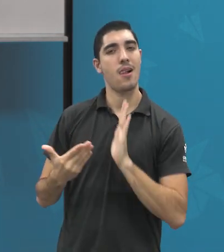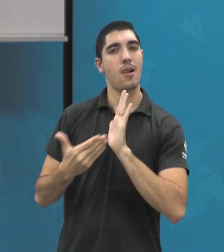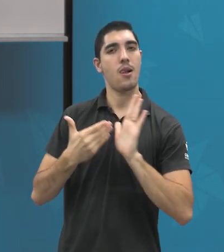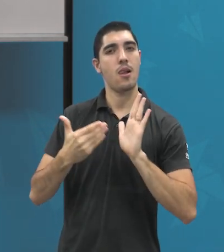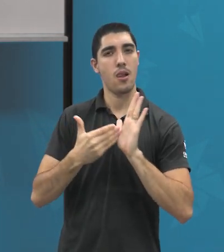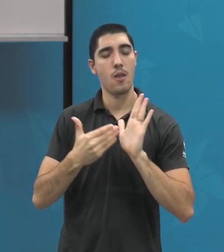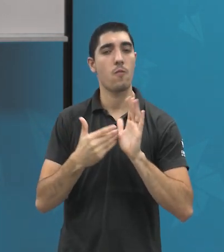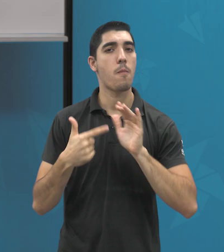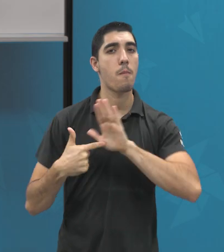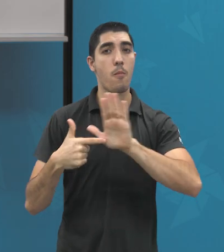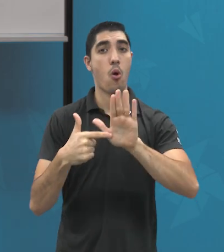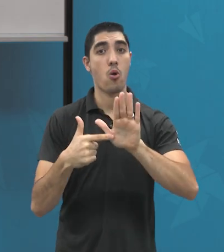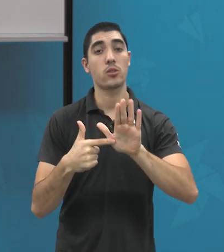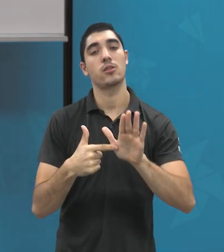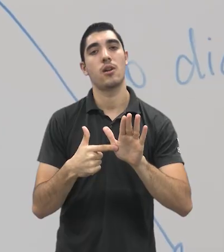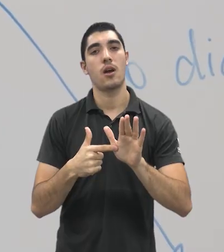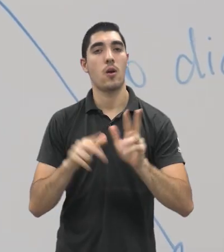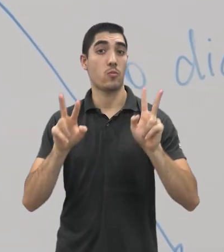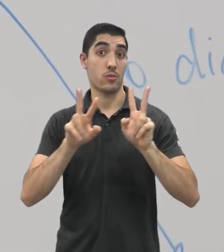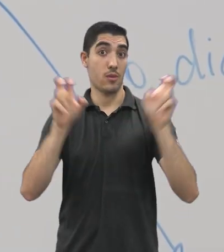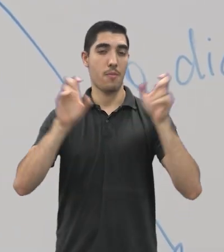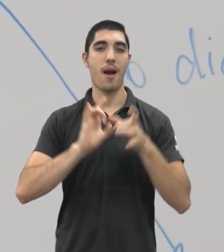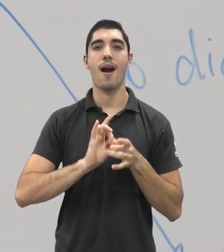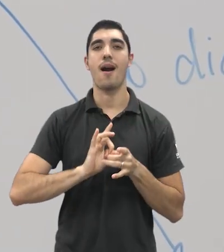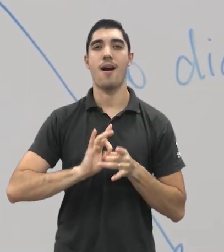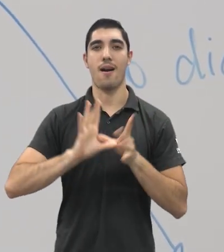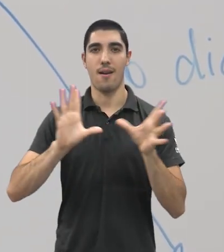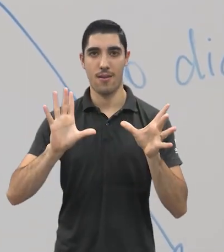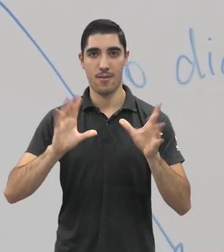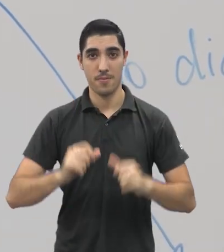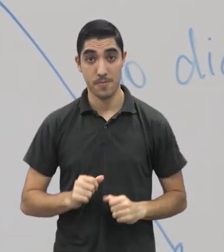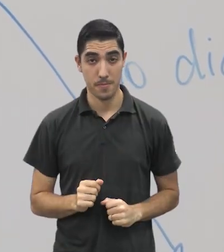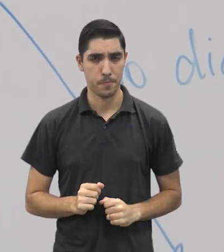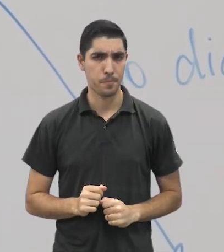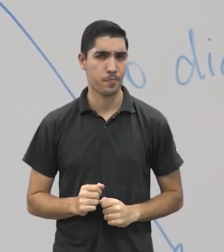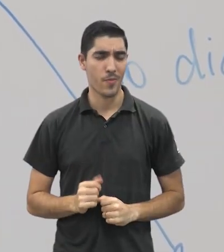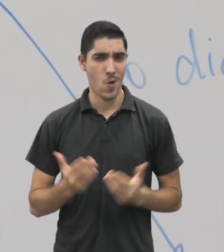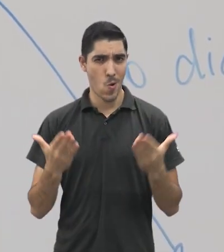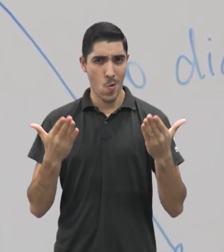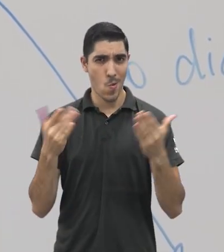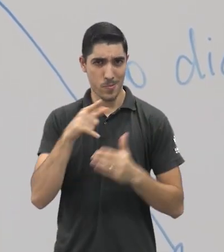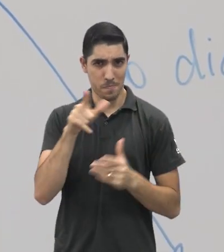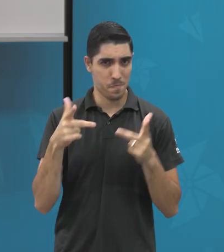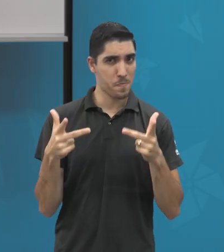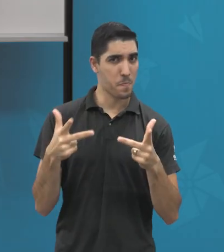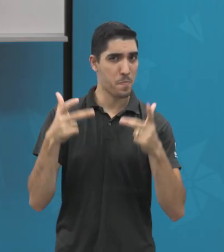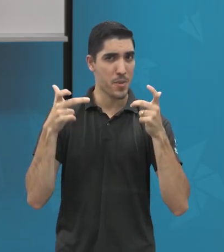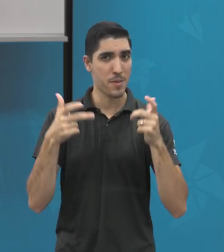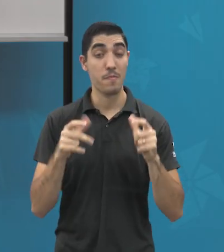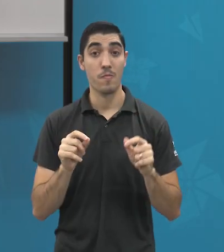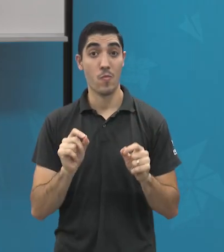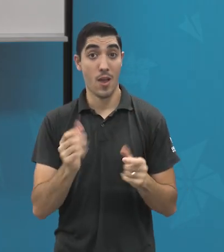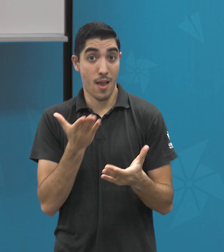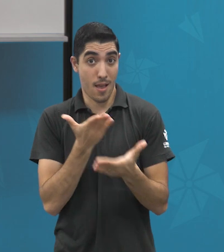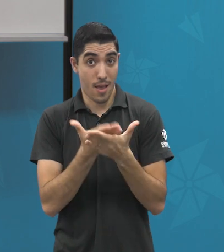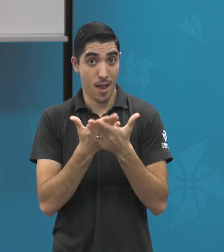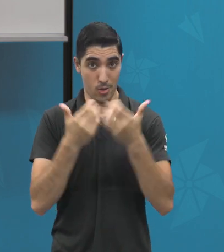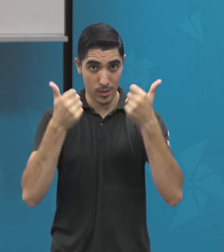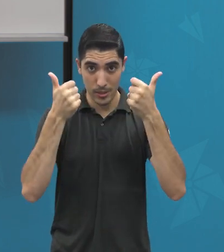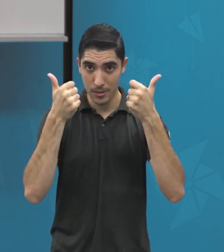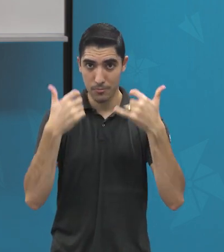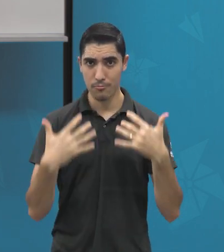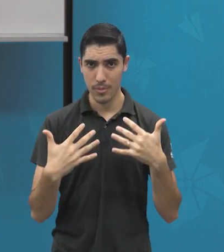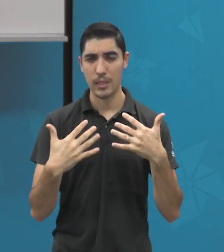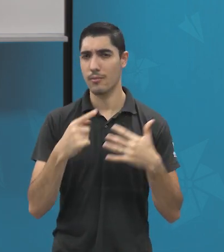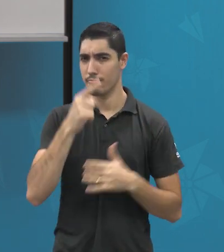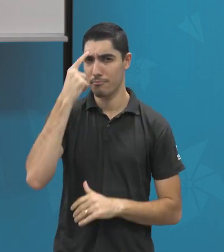a Liberdade. Vocês vão perceber que ela é uma aula de filosofia que vai ter uma série de